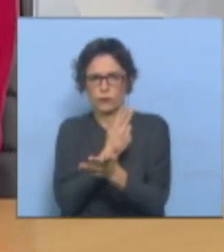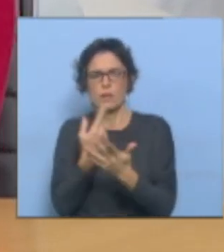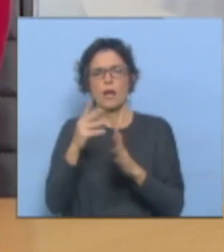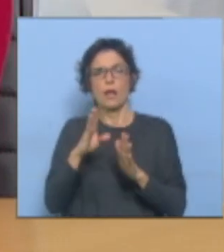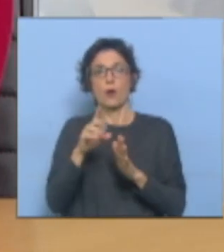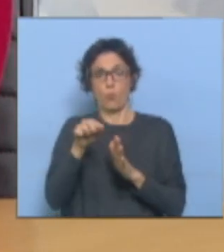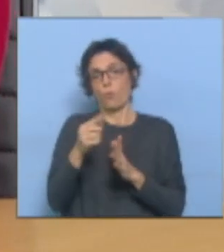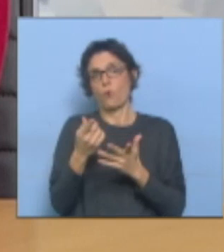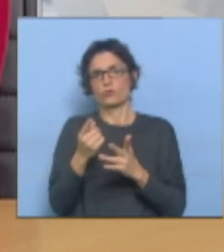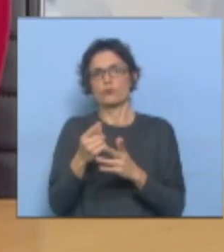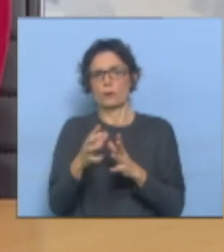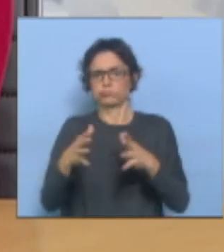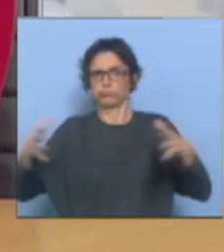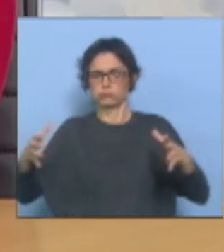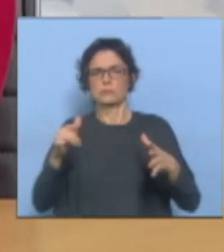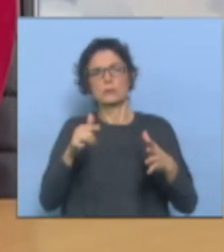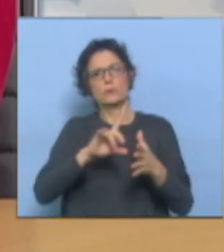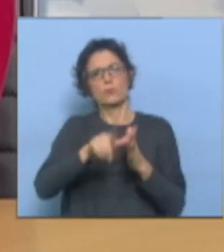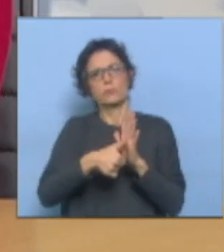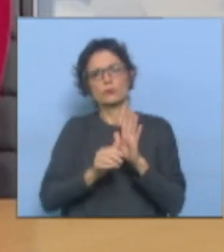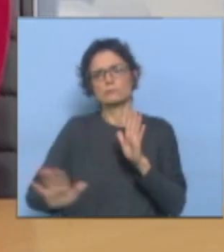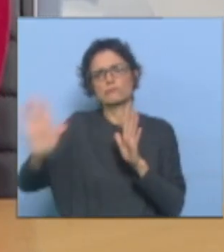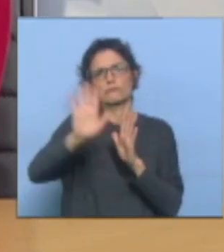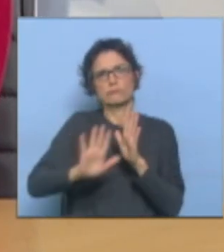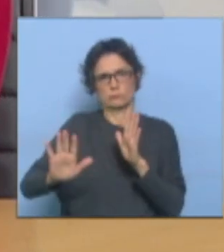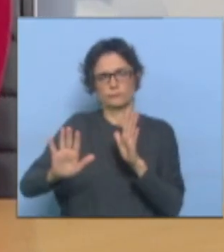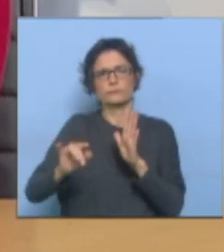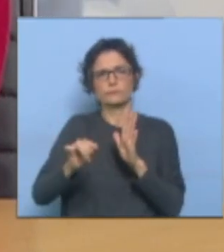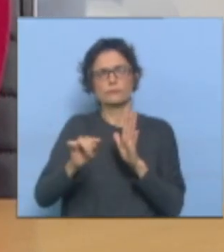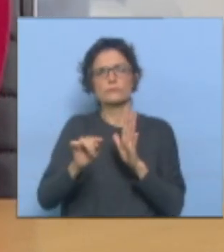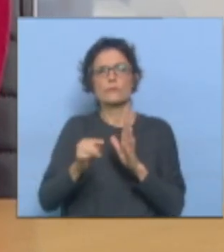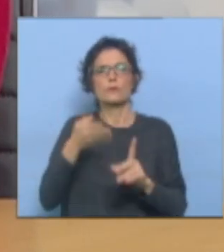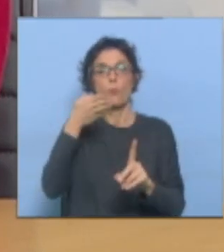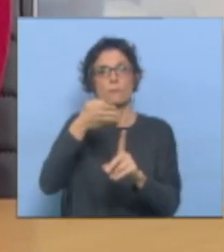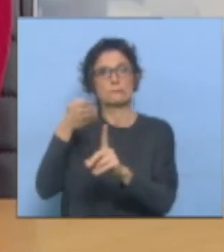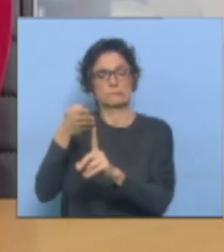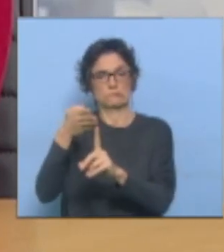país. Cada missão de cada faculdade